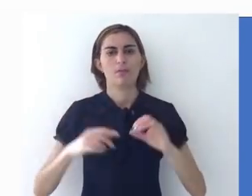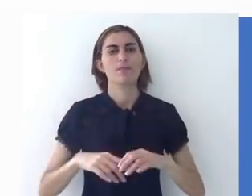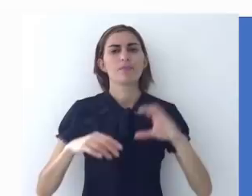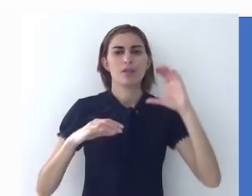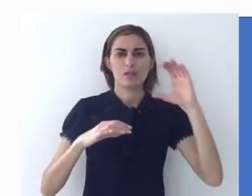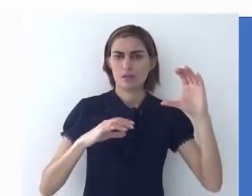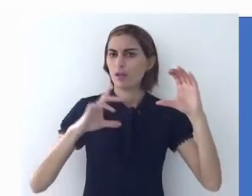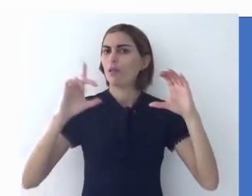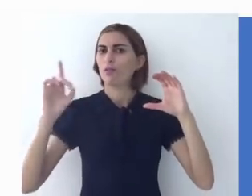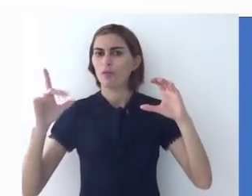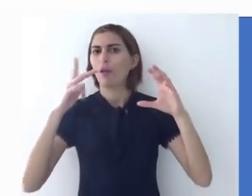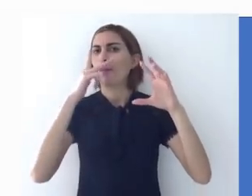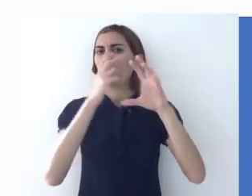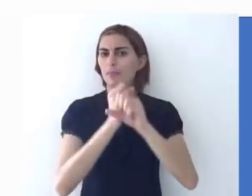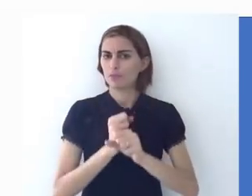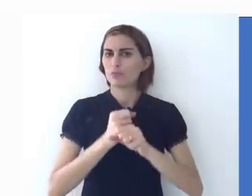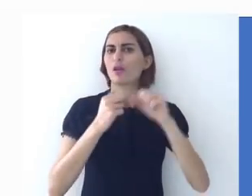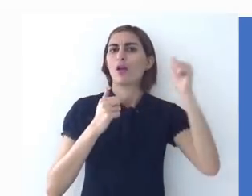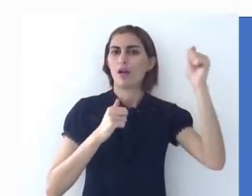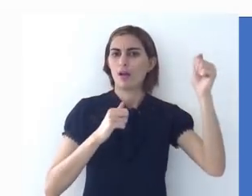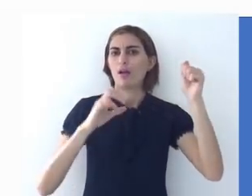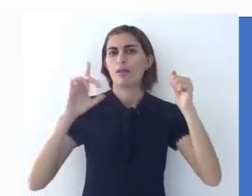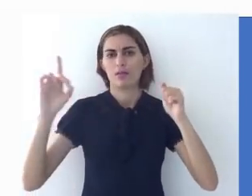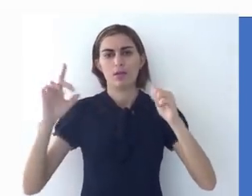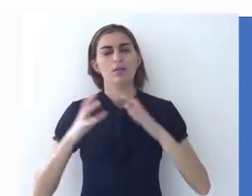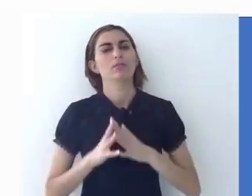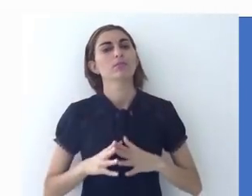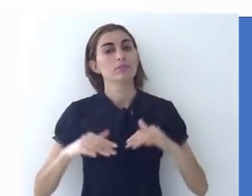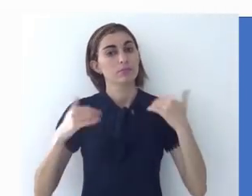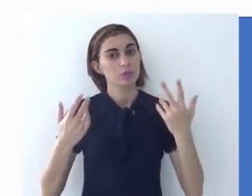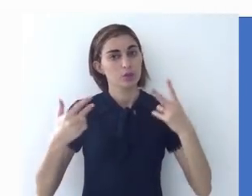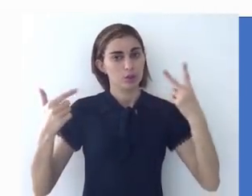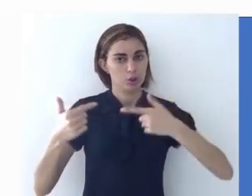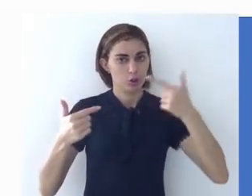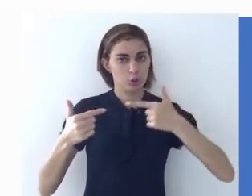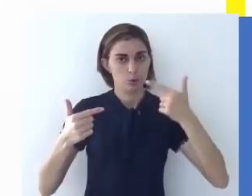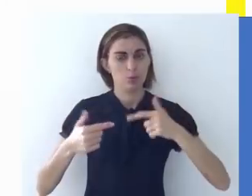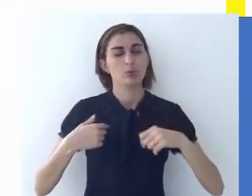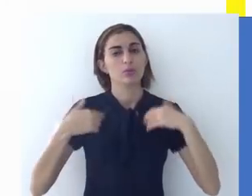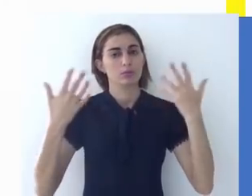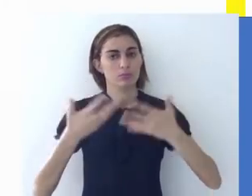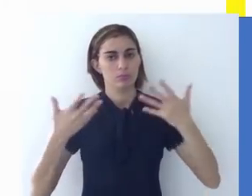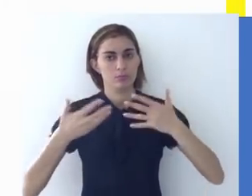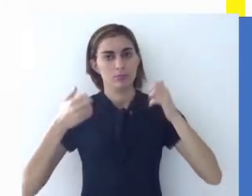de CD e CB possui a mesma medida de AD.